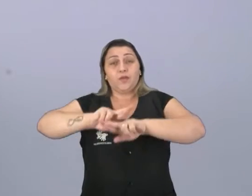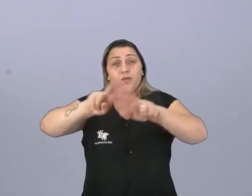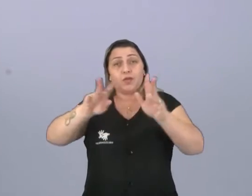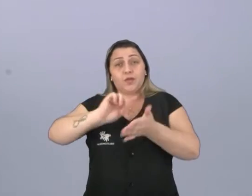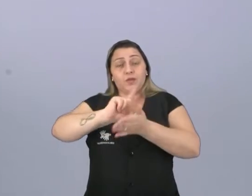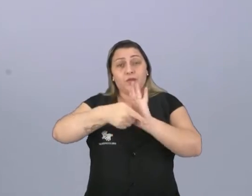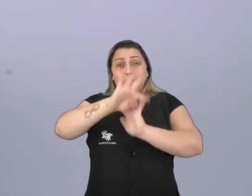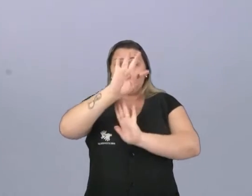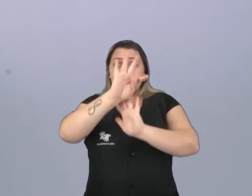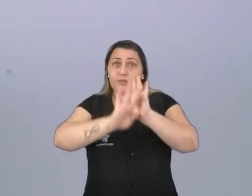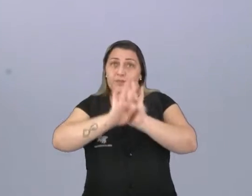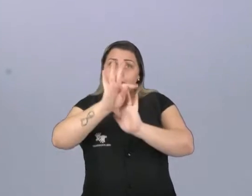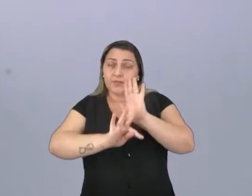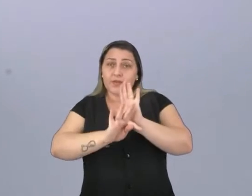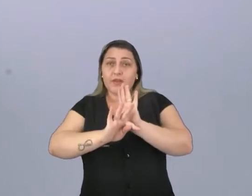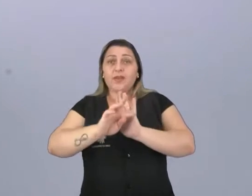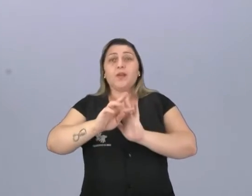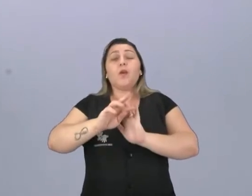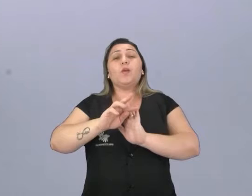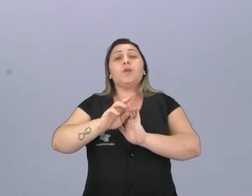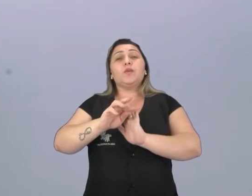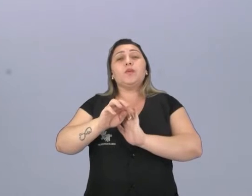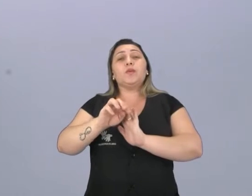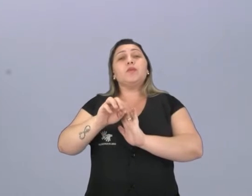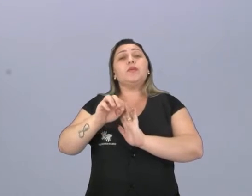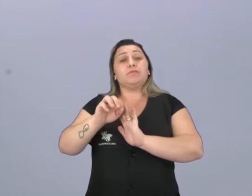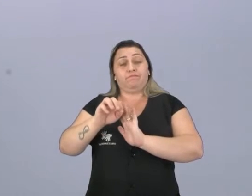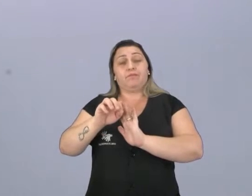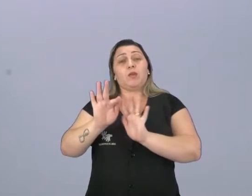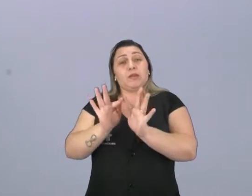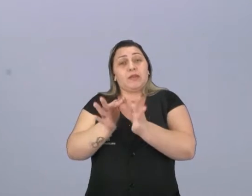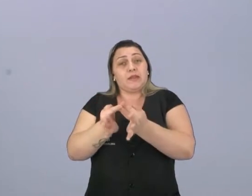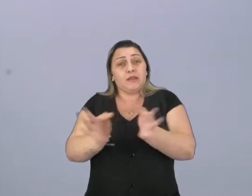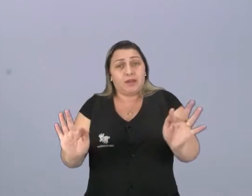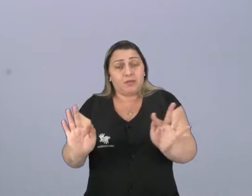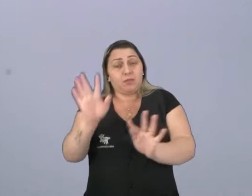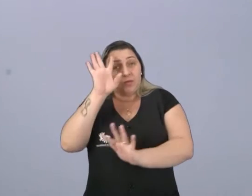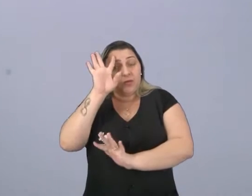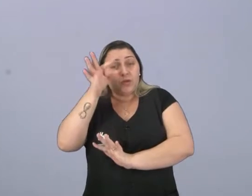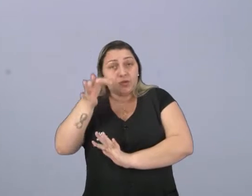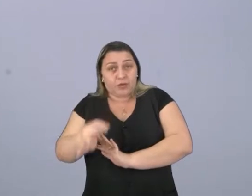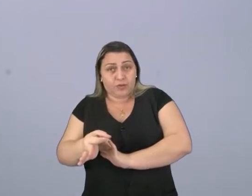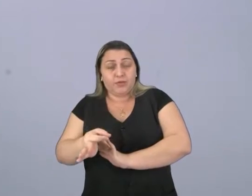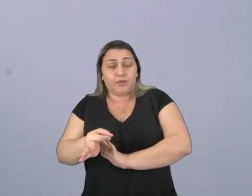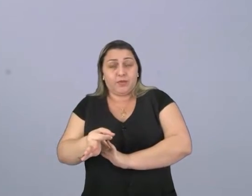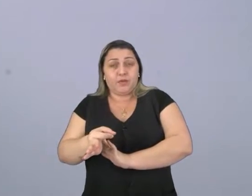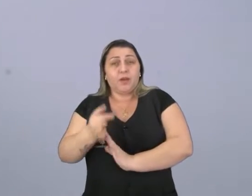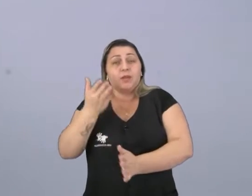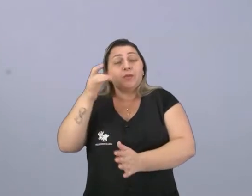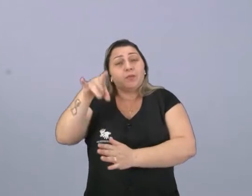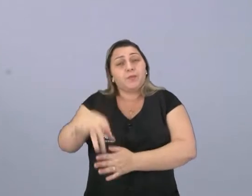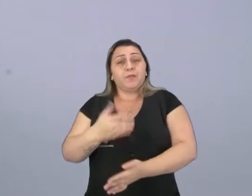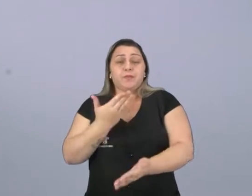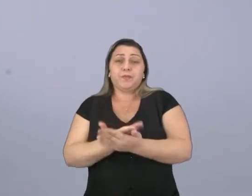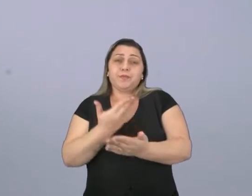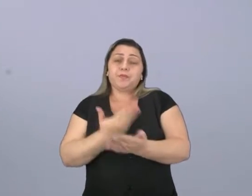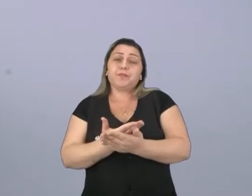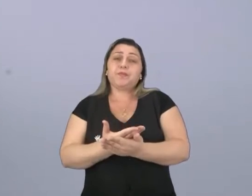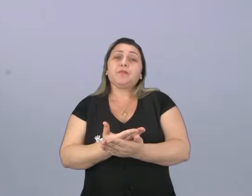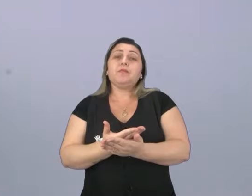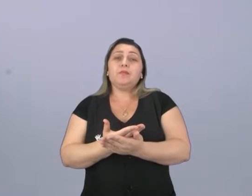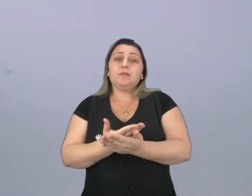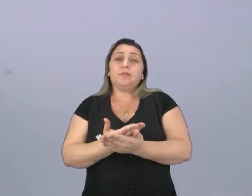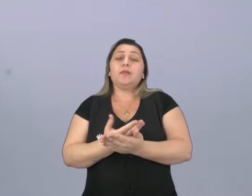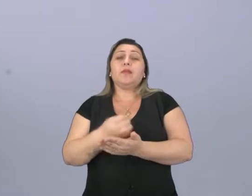textuais. Nós vamos falar sobre os tempos verbais simples do modo indicativo. Na última aula, nós estudamos sobre